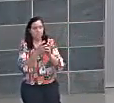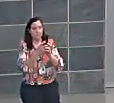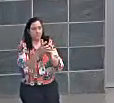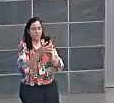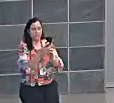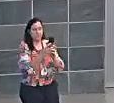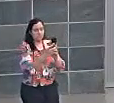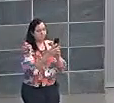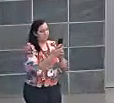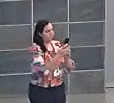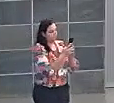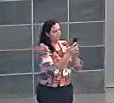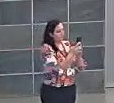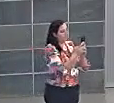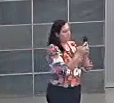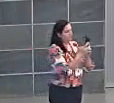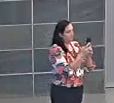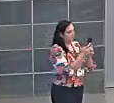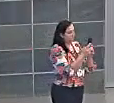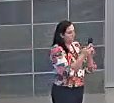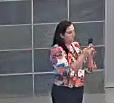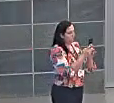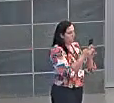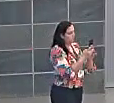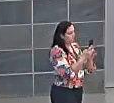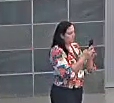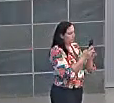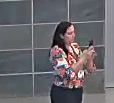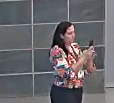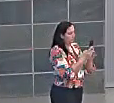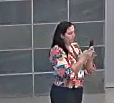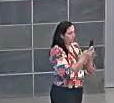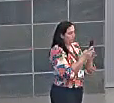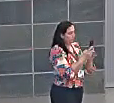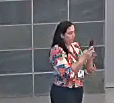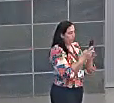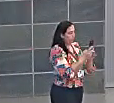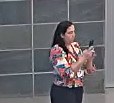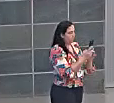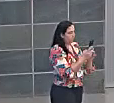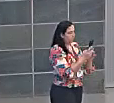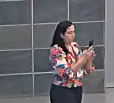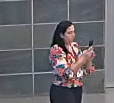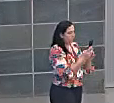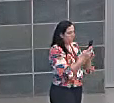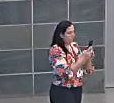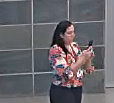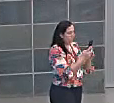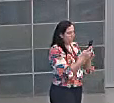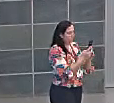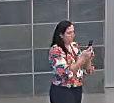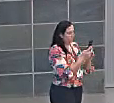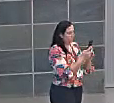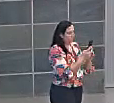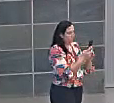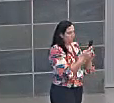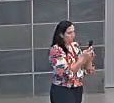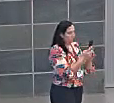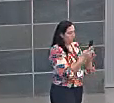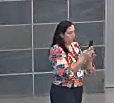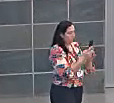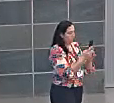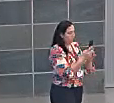sair daqui com a notícia boa trazida aí pela coordenadora jurídica, a Zaira, né? Mas infelizmente a notícia que a